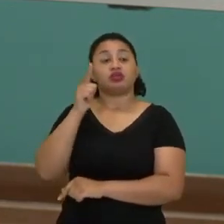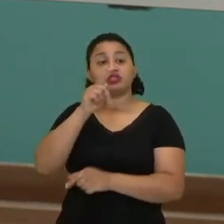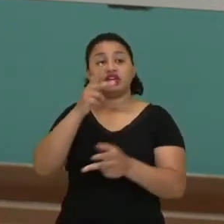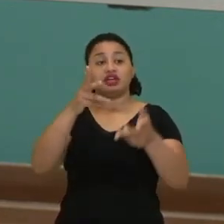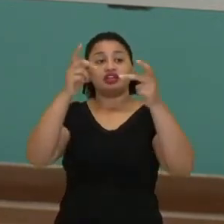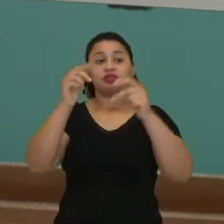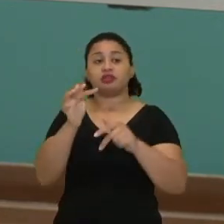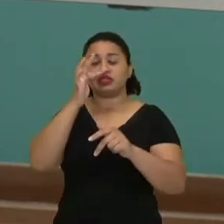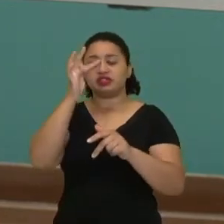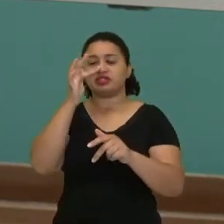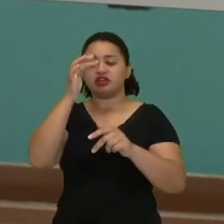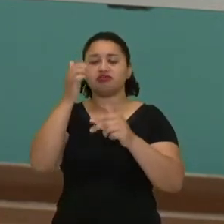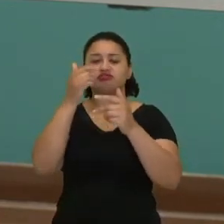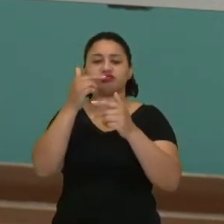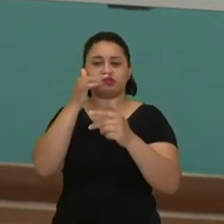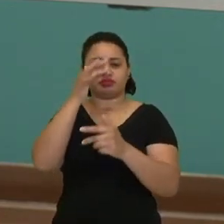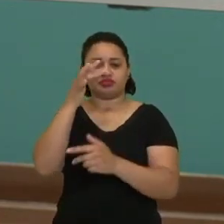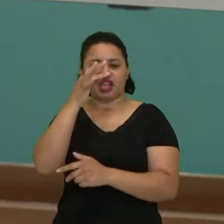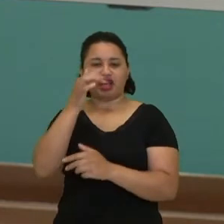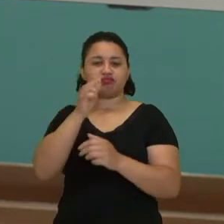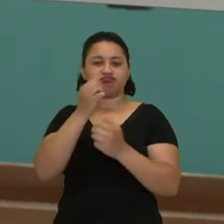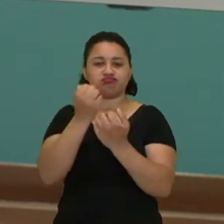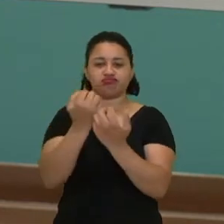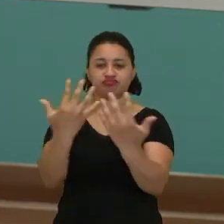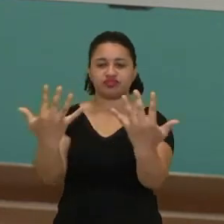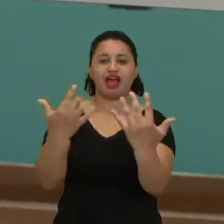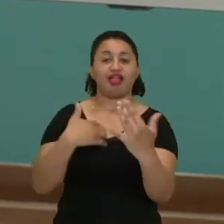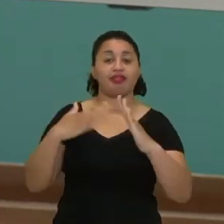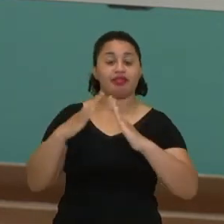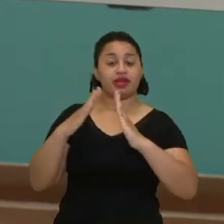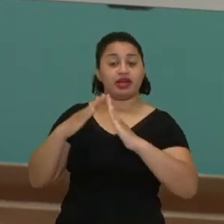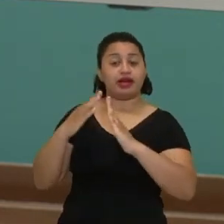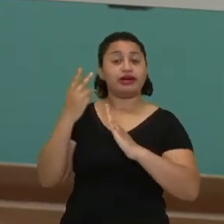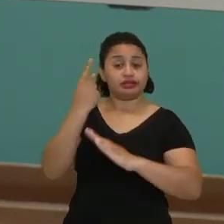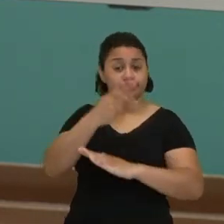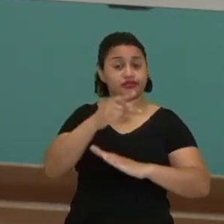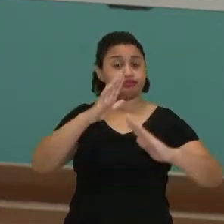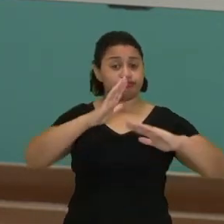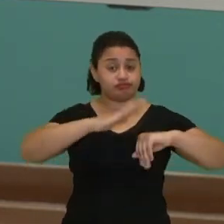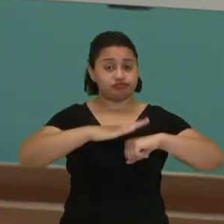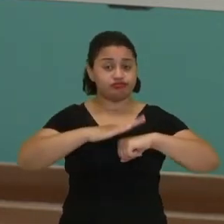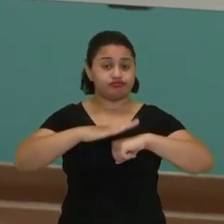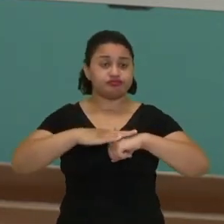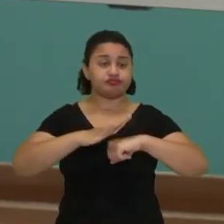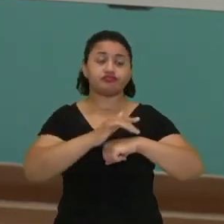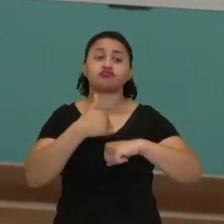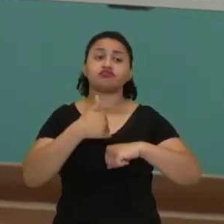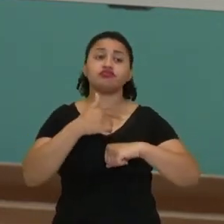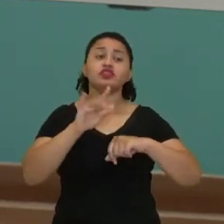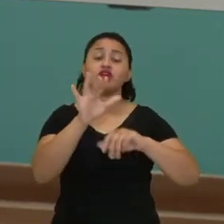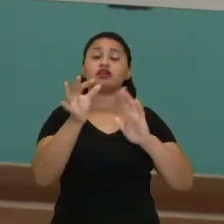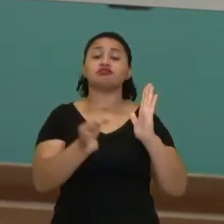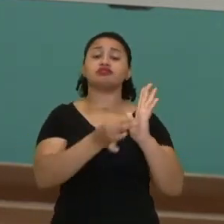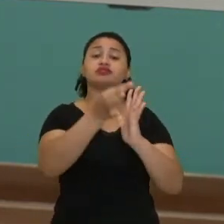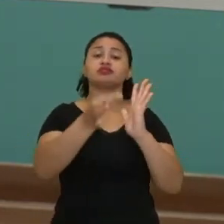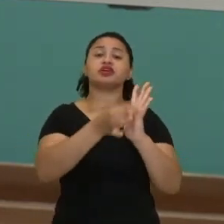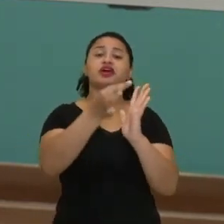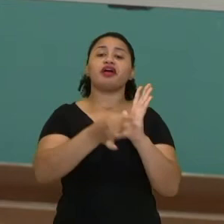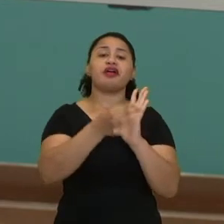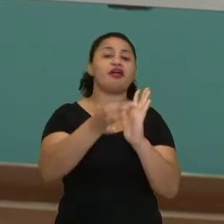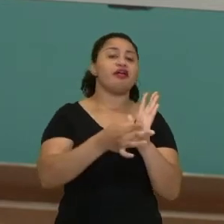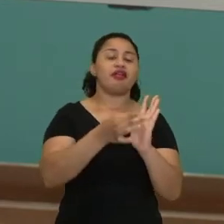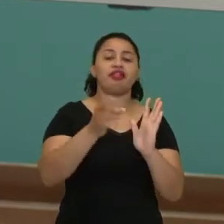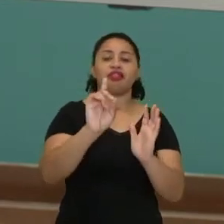aqui escrevendo, né? Cenas do cotidiano. O impressionismo, ele não é muito